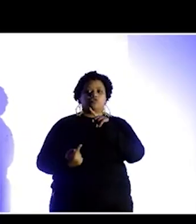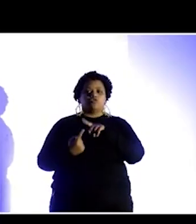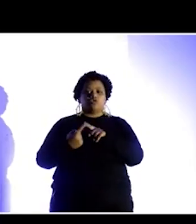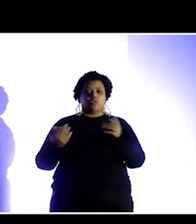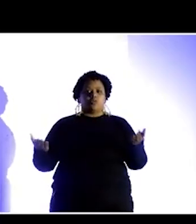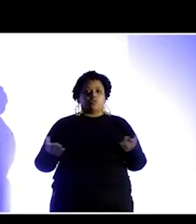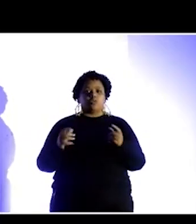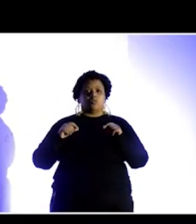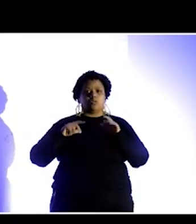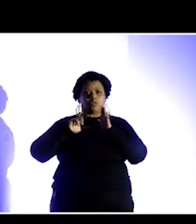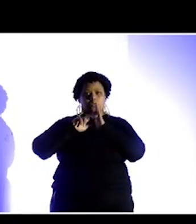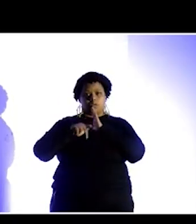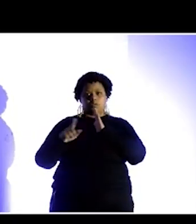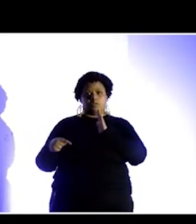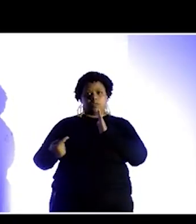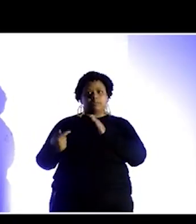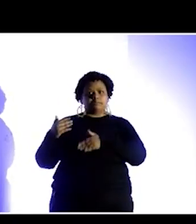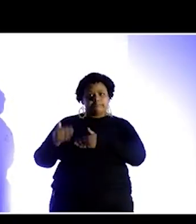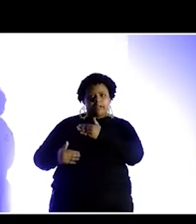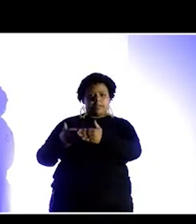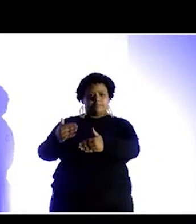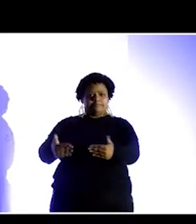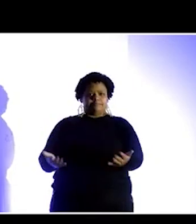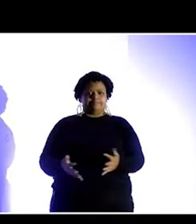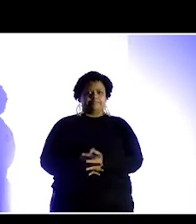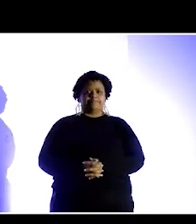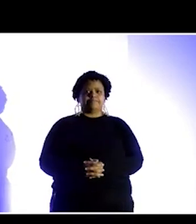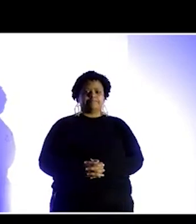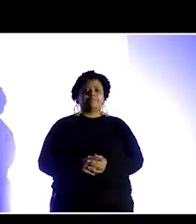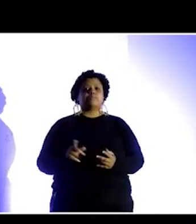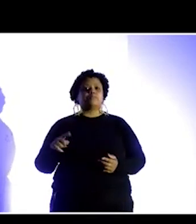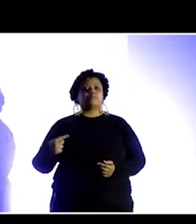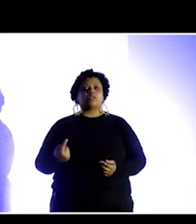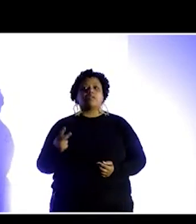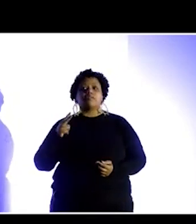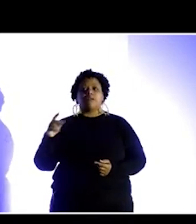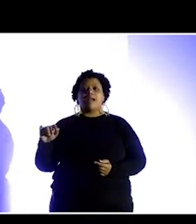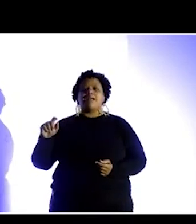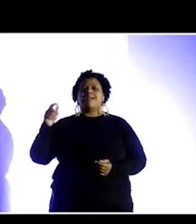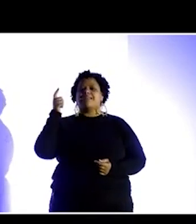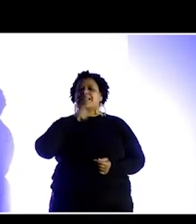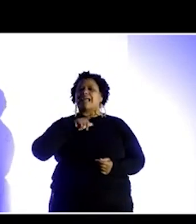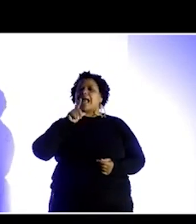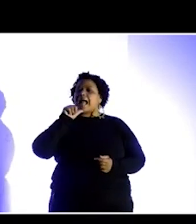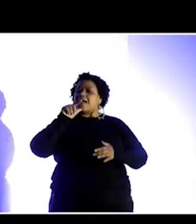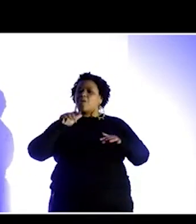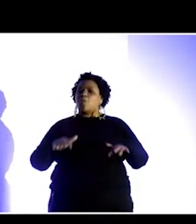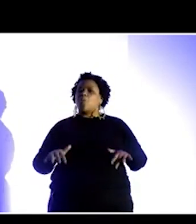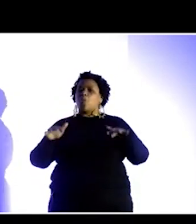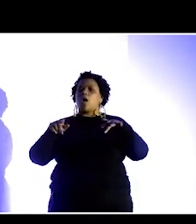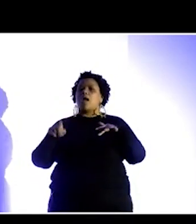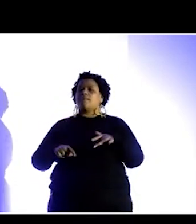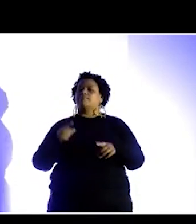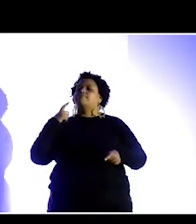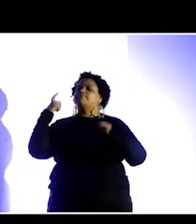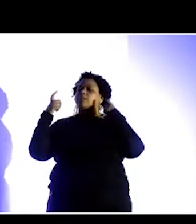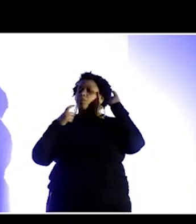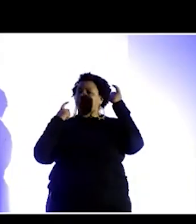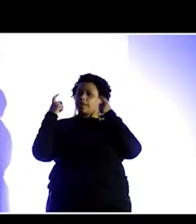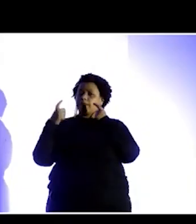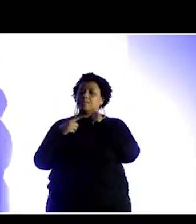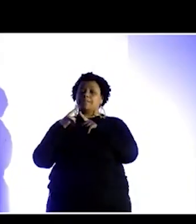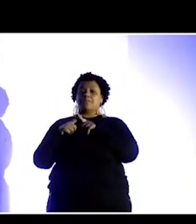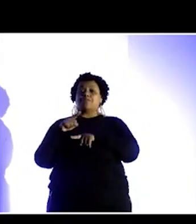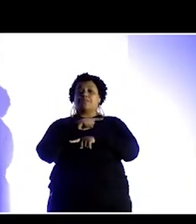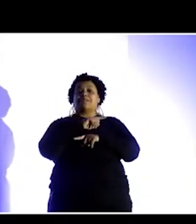ou o conjunto de cenários que a gente vai adotar. Quando a gente vai para cheias, né, a situação também é muito preocupante. Né? Esse